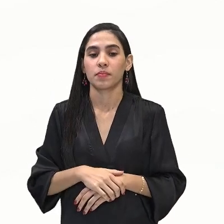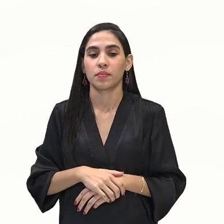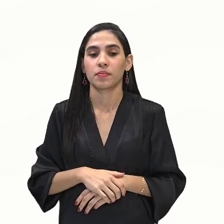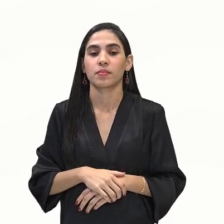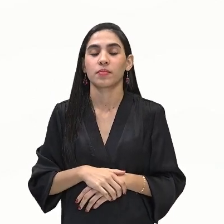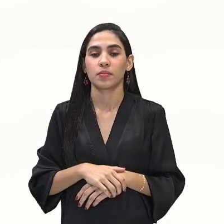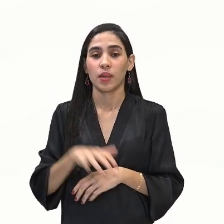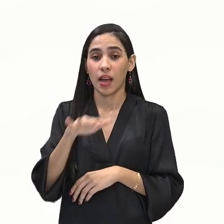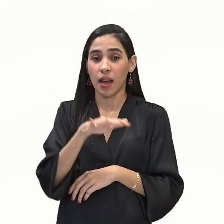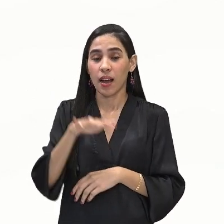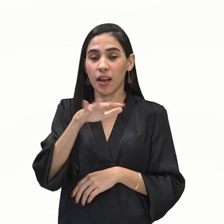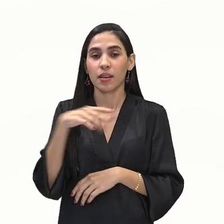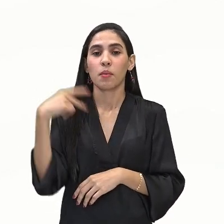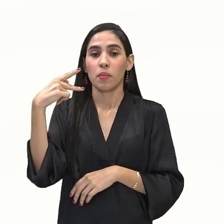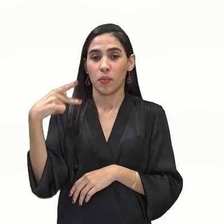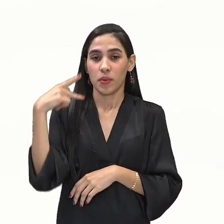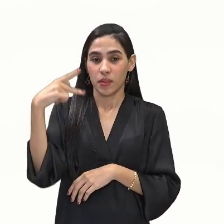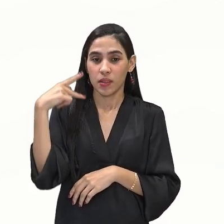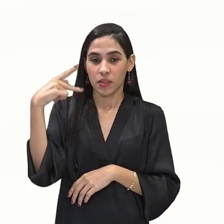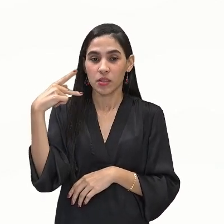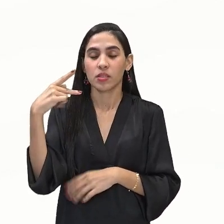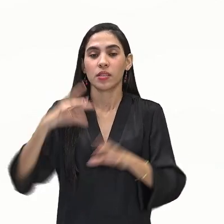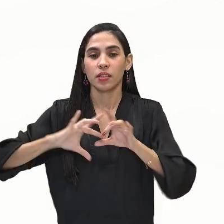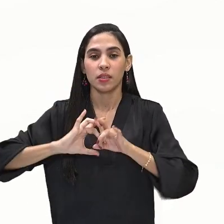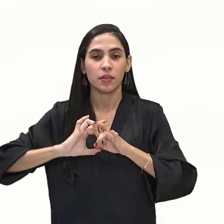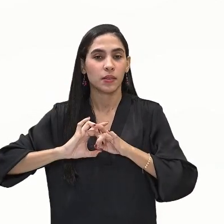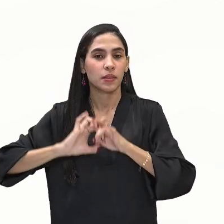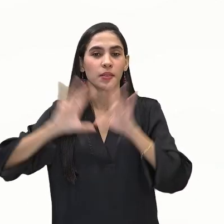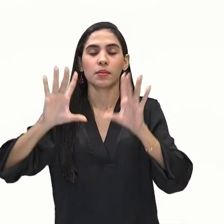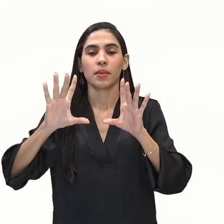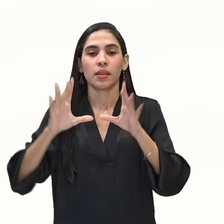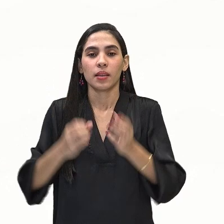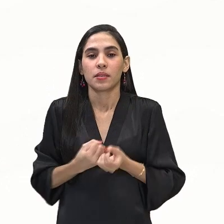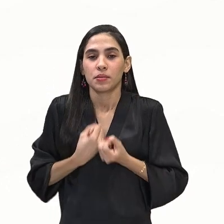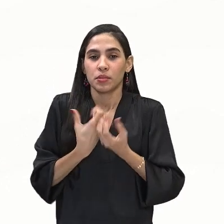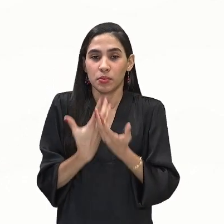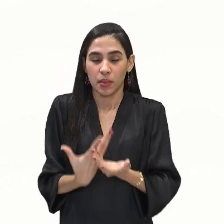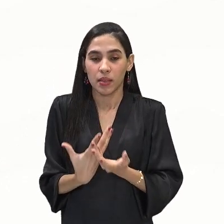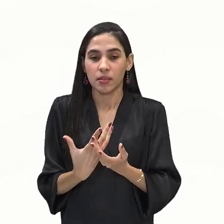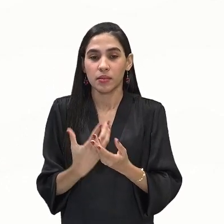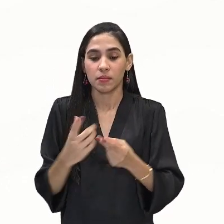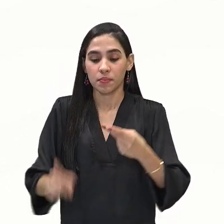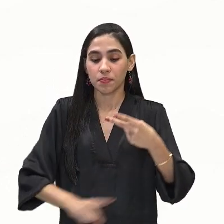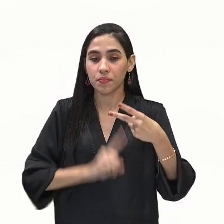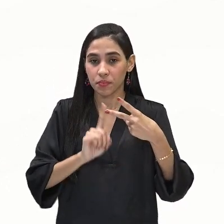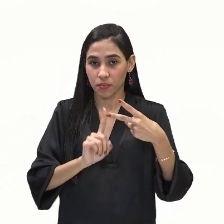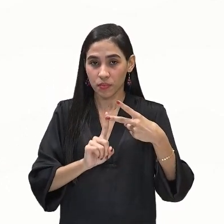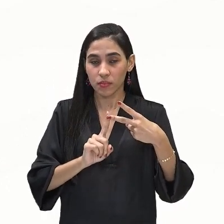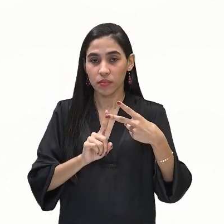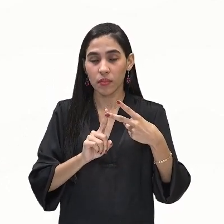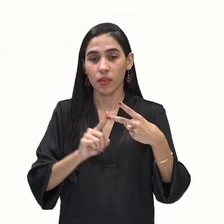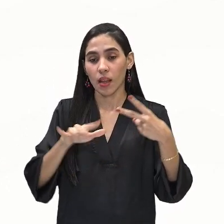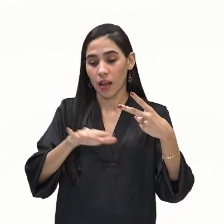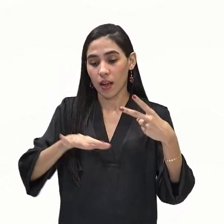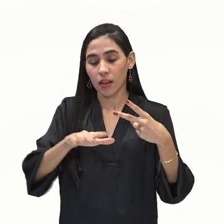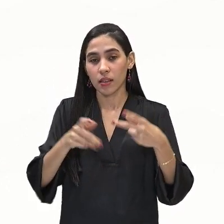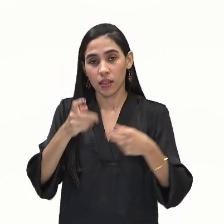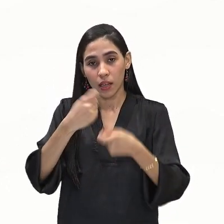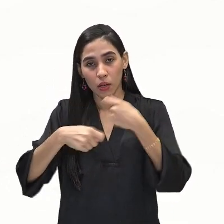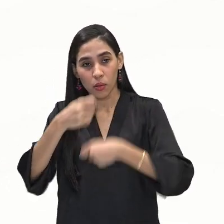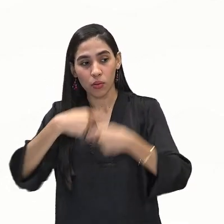absolutismo. No campo político, né, essa liberdade se expressa assim. E no campo econômico, através